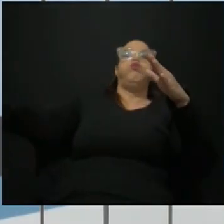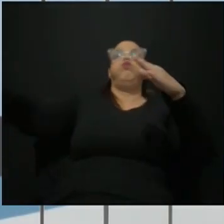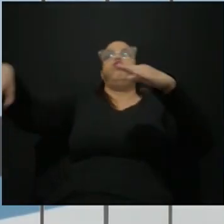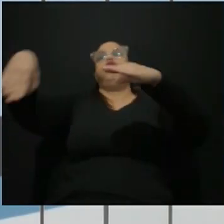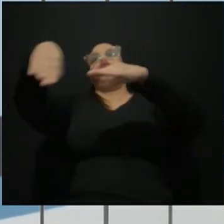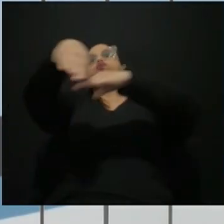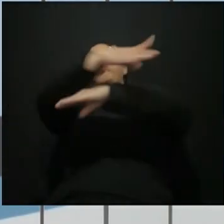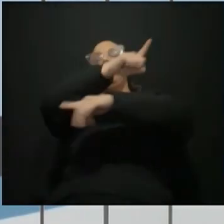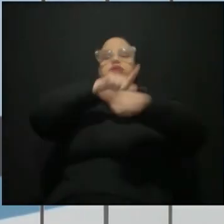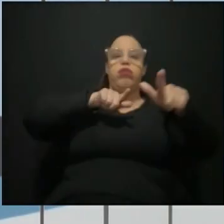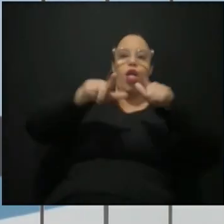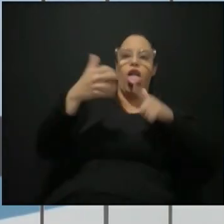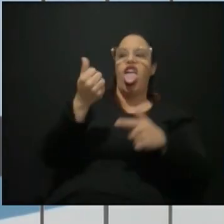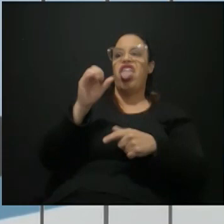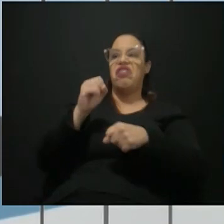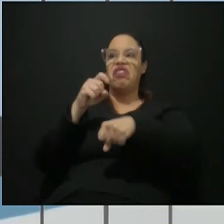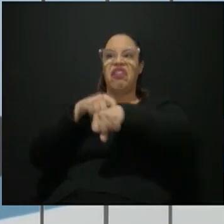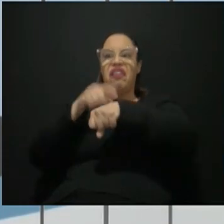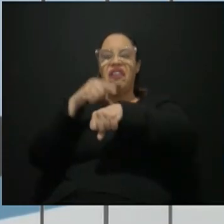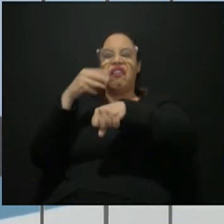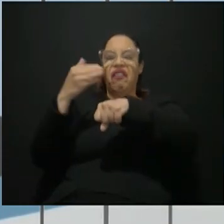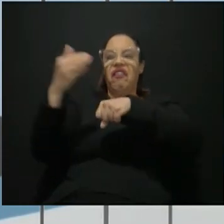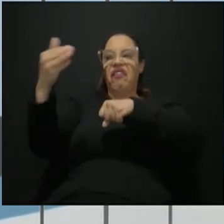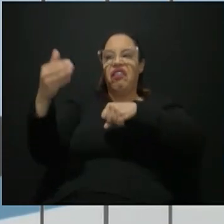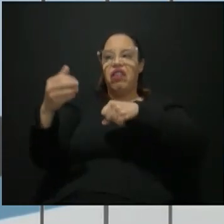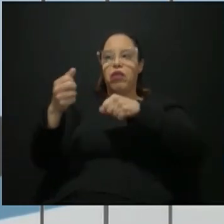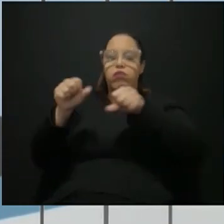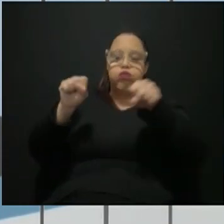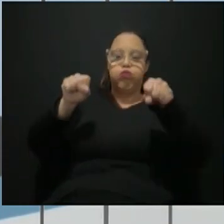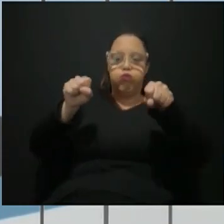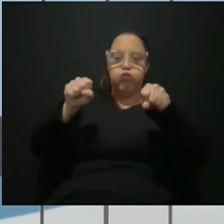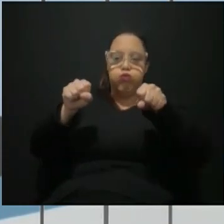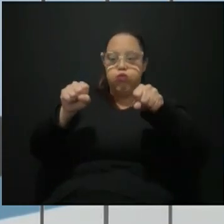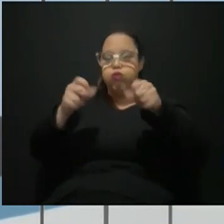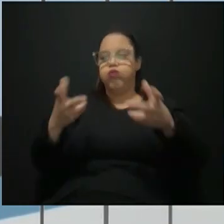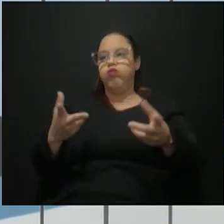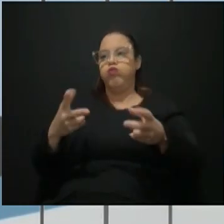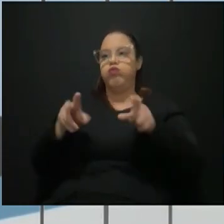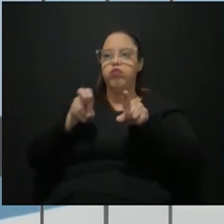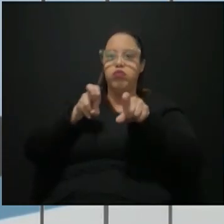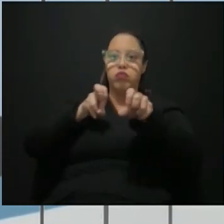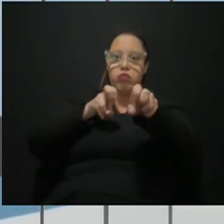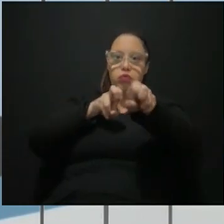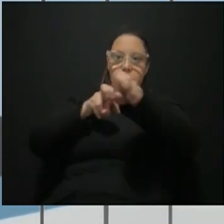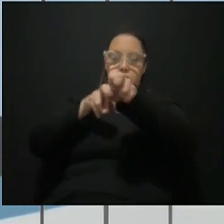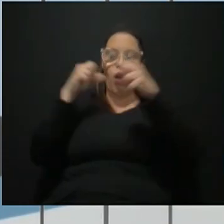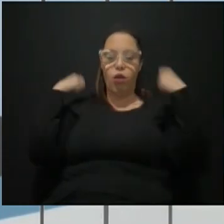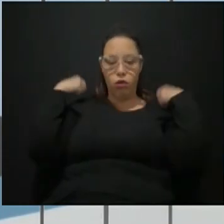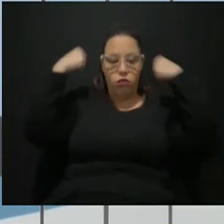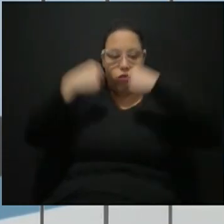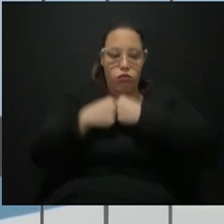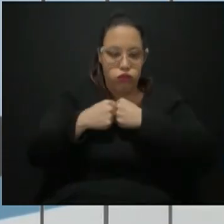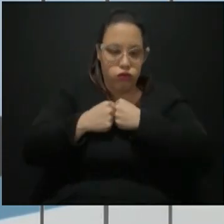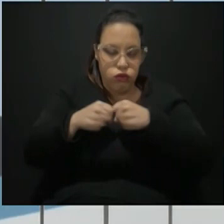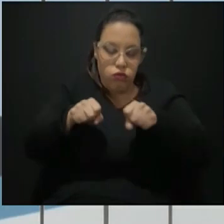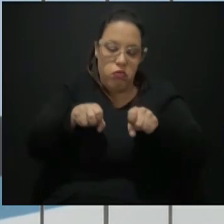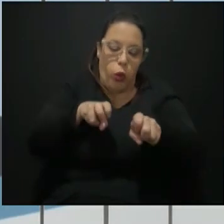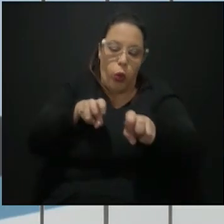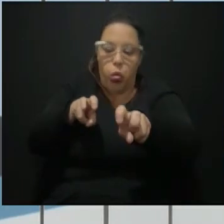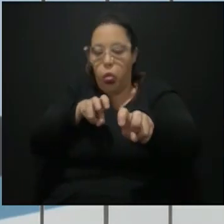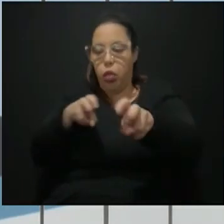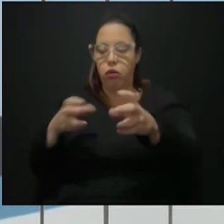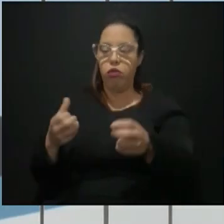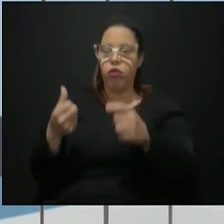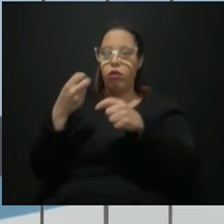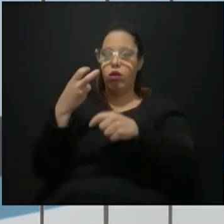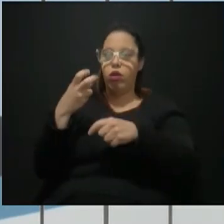10 horas, né? Ou pegar a moto, colocar a caixa de isopor nas costas, trabalhar 12 horas. Como é que essa pessoa vai se